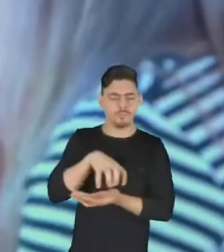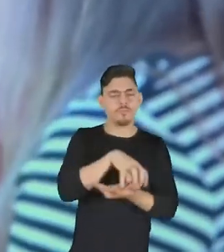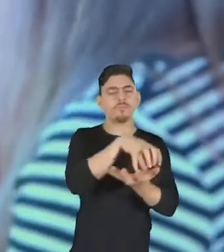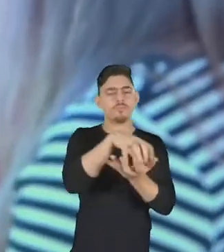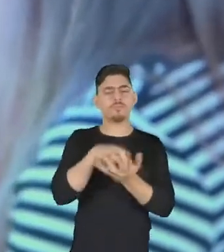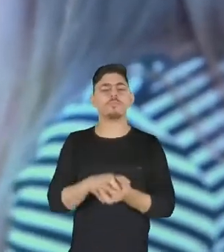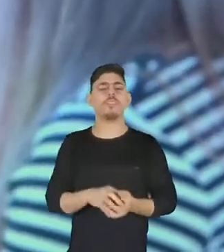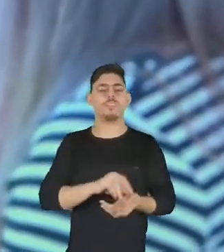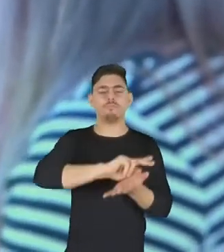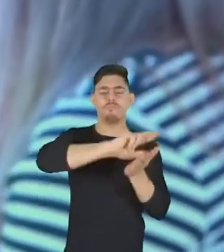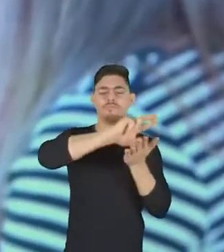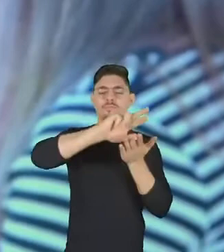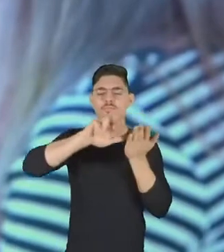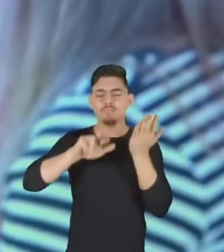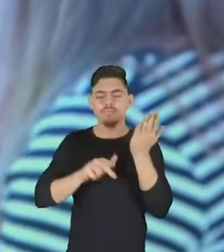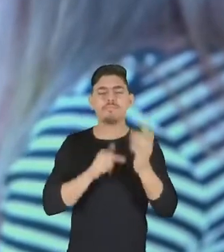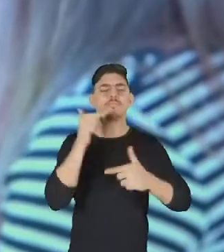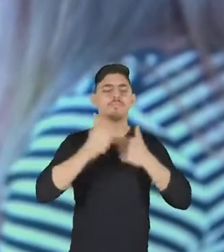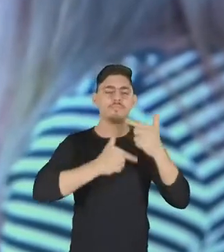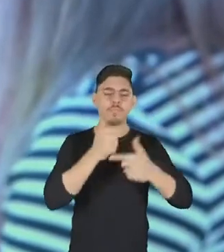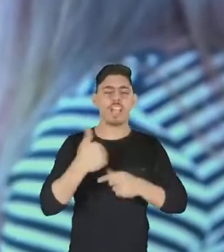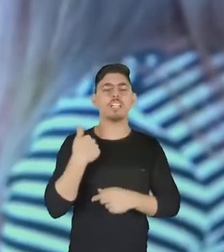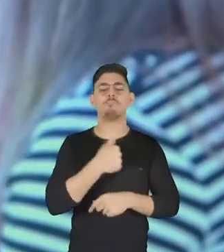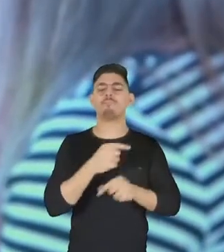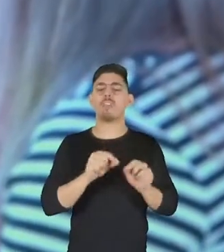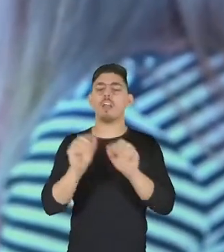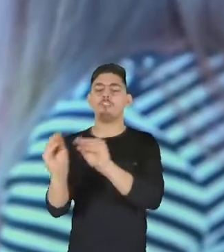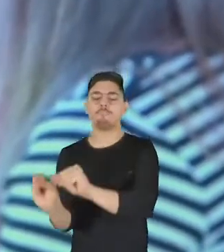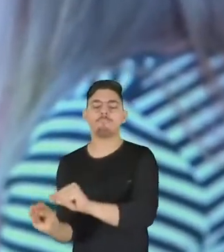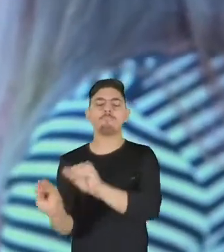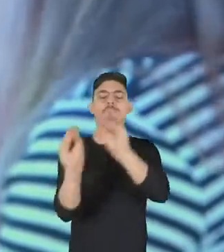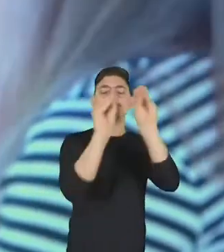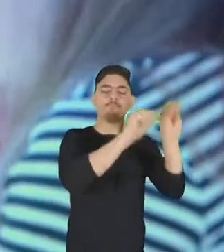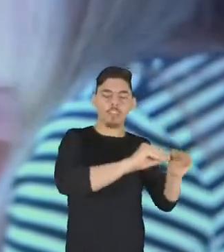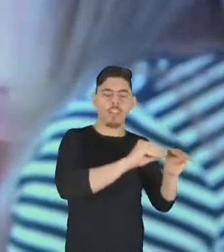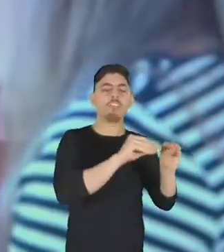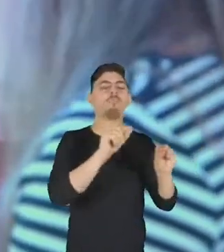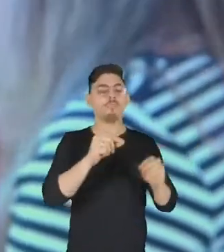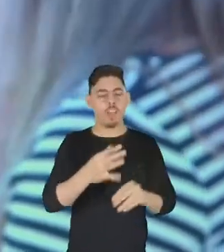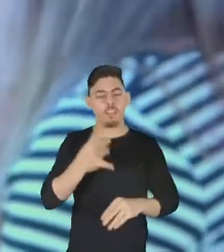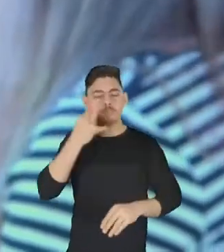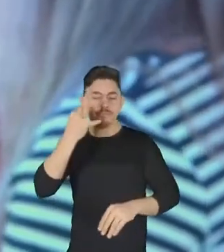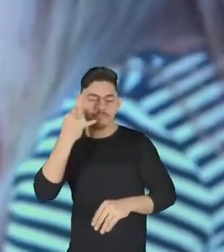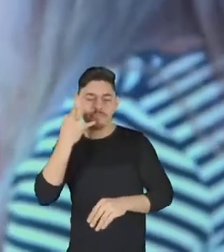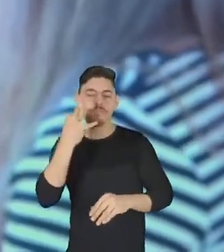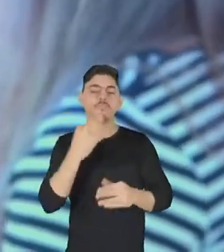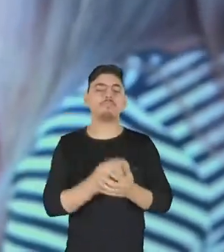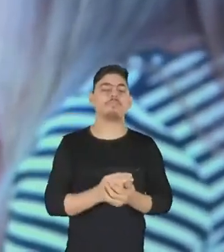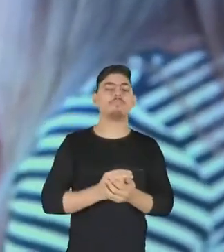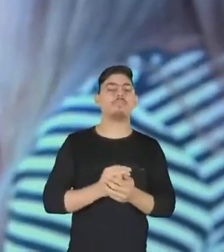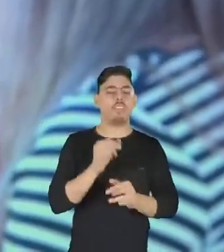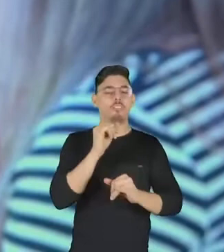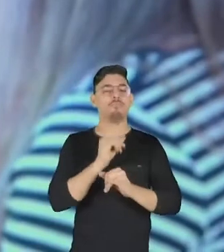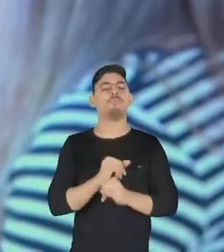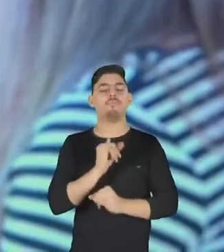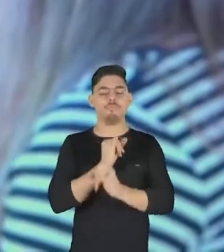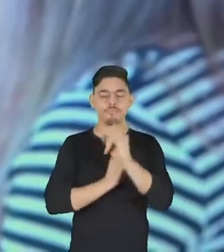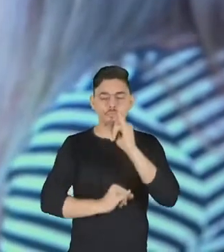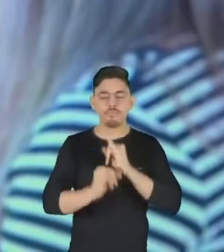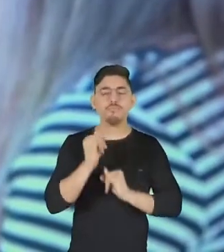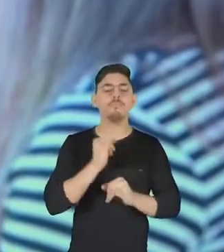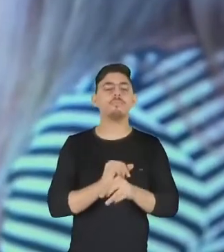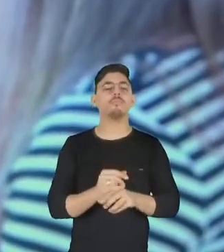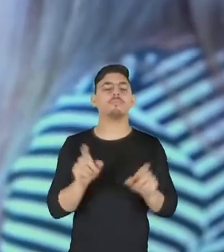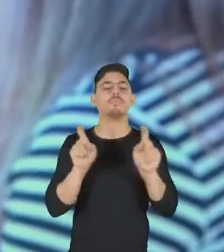né, atuando. Nós tivemos que migrar todos eles para o universo online, né, para o mundo da internet, para o